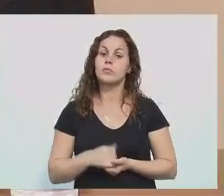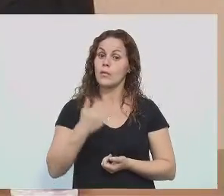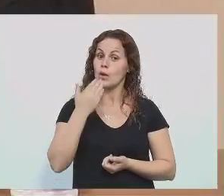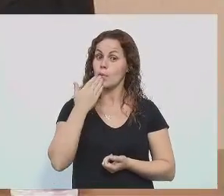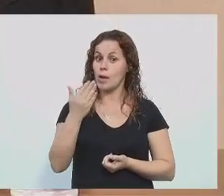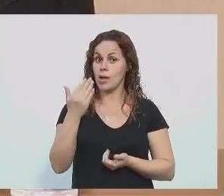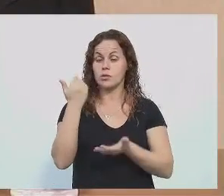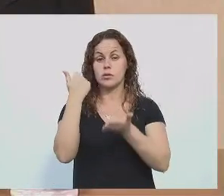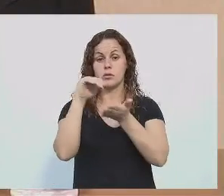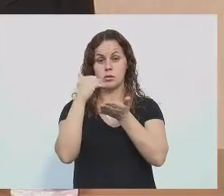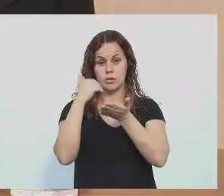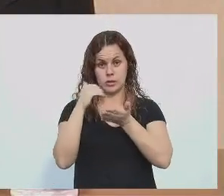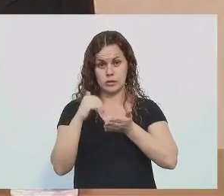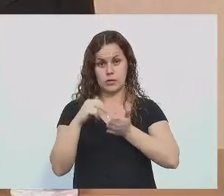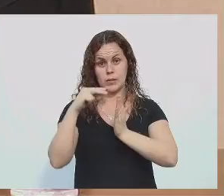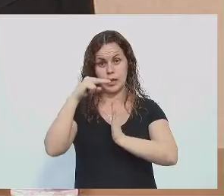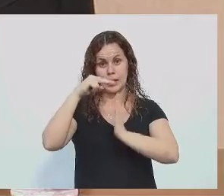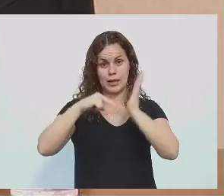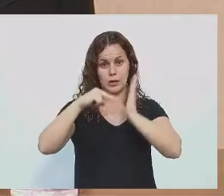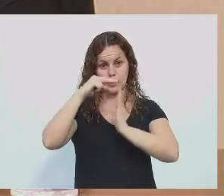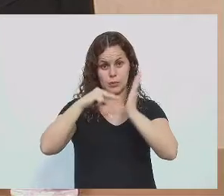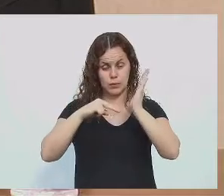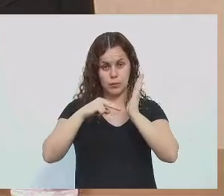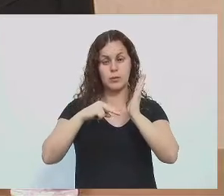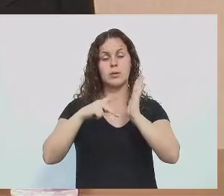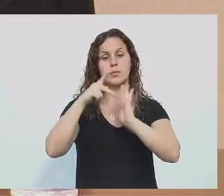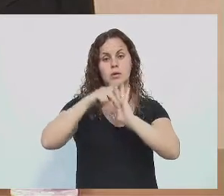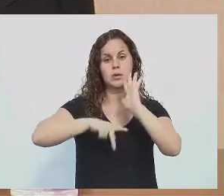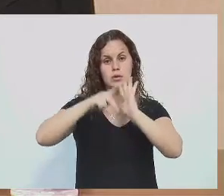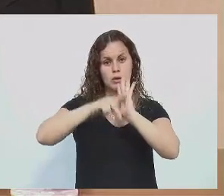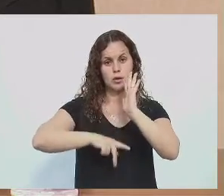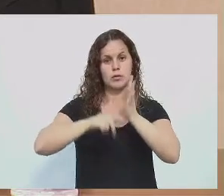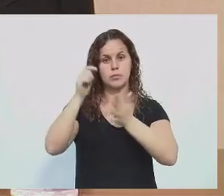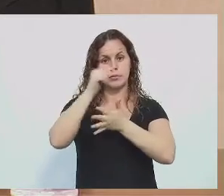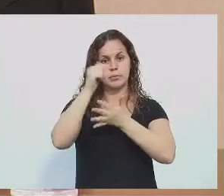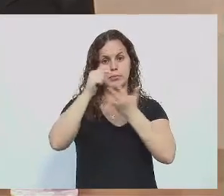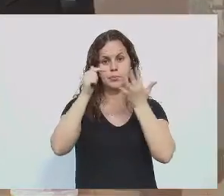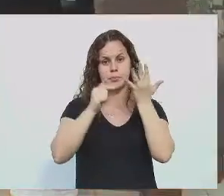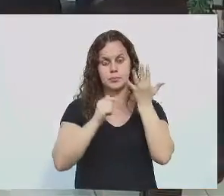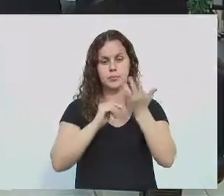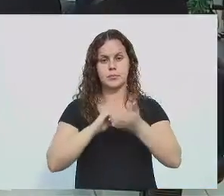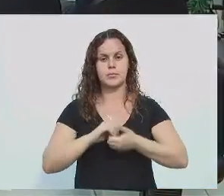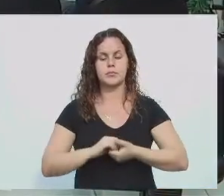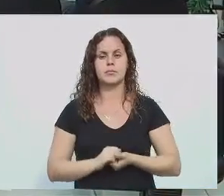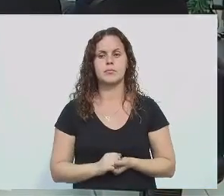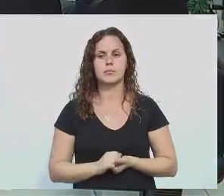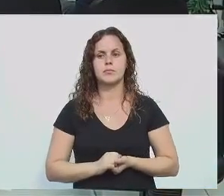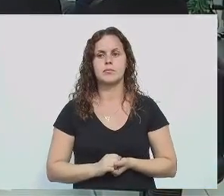Solicito ao senhor secretário que faça a leitura dos pareceres aos seguintes projetos.